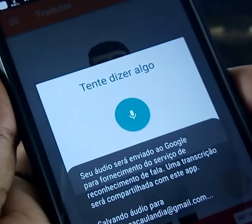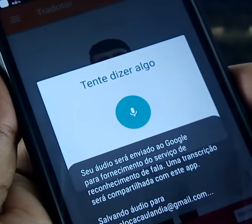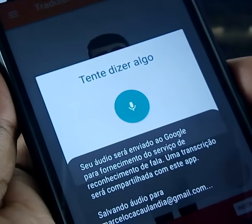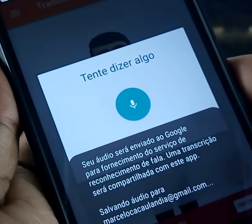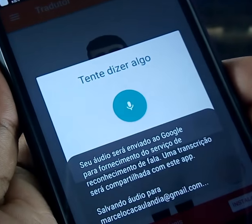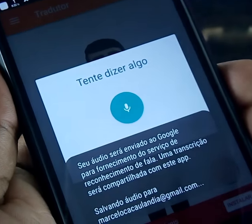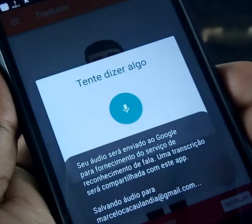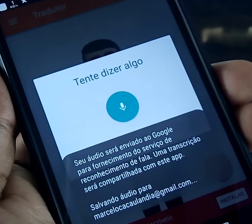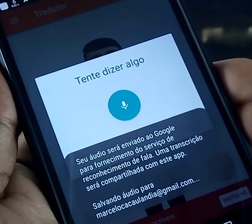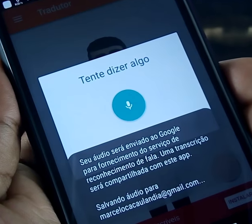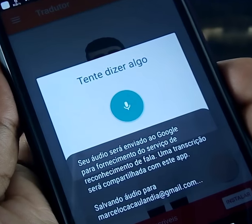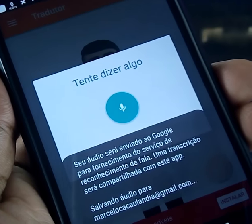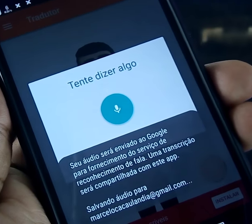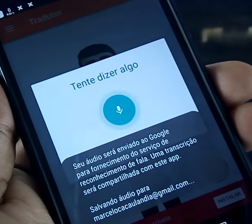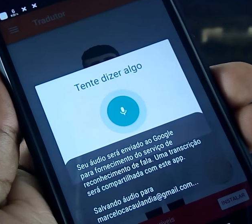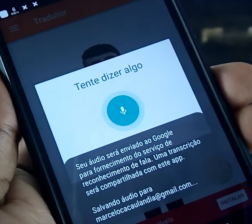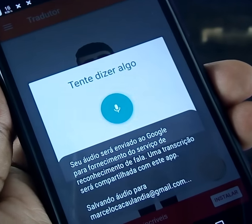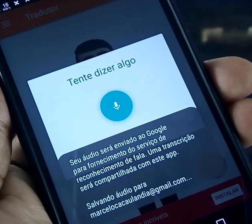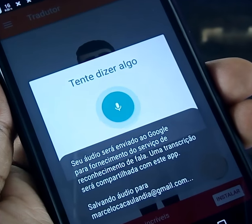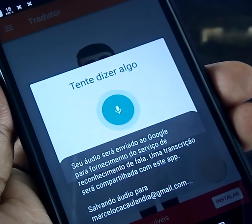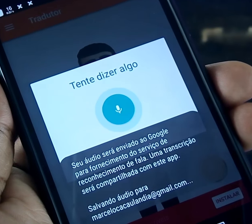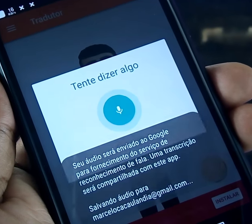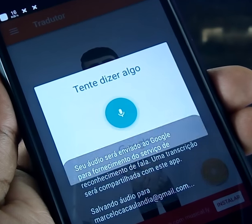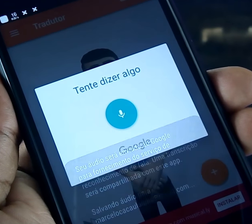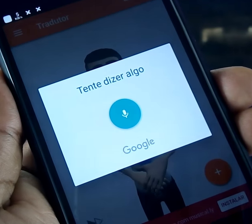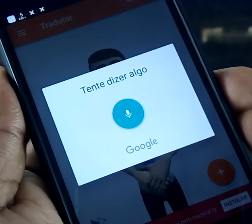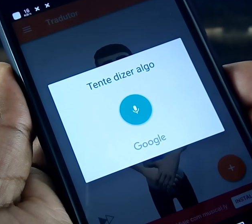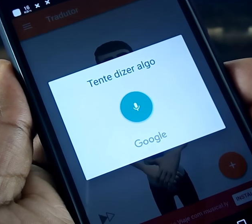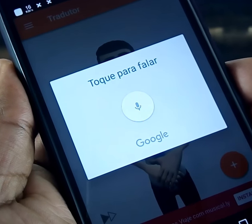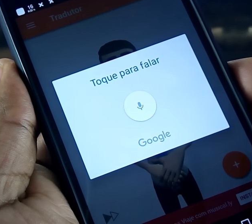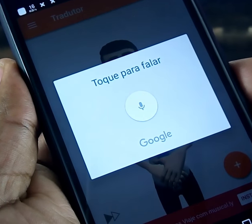ele usa o motor do Google. Oi, tudo bem?